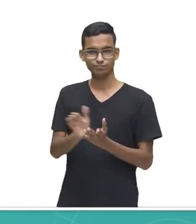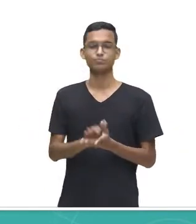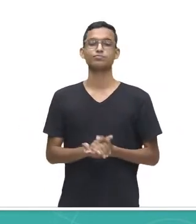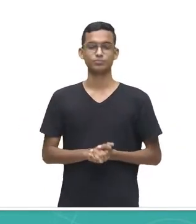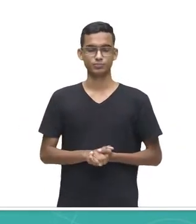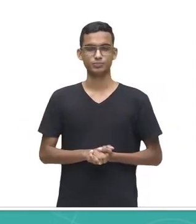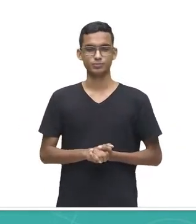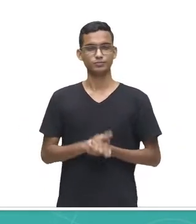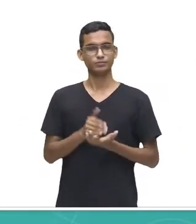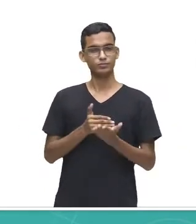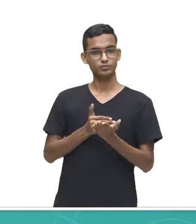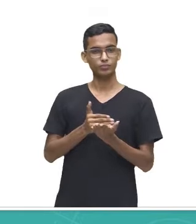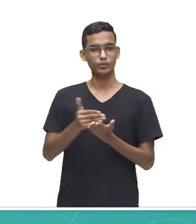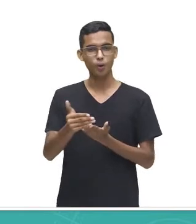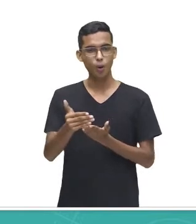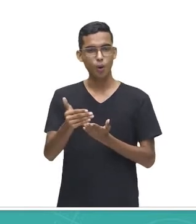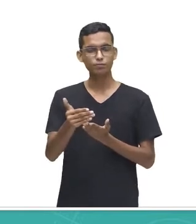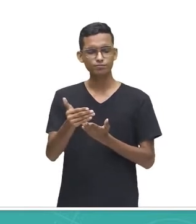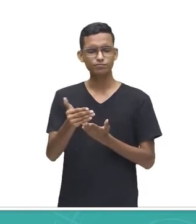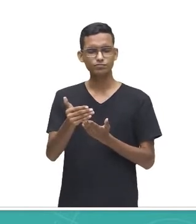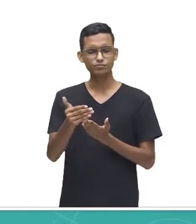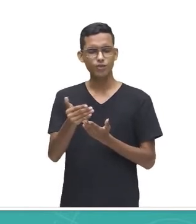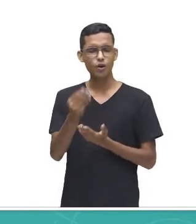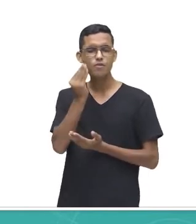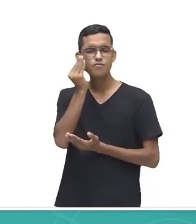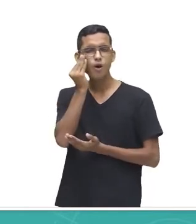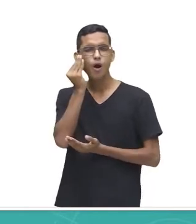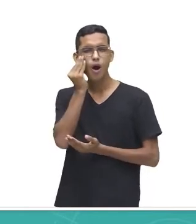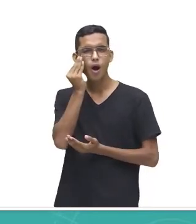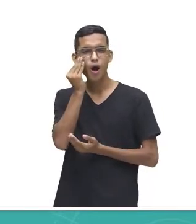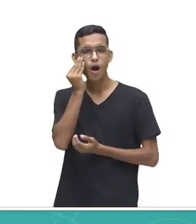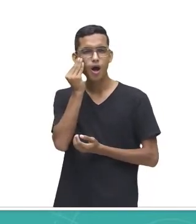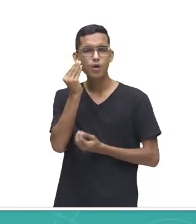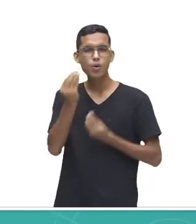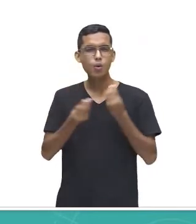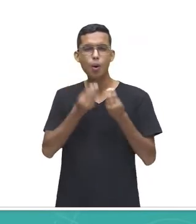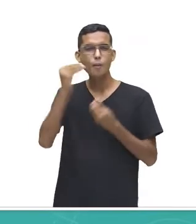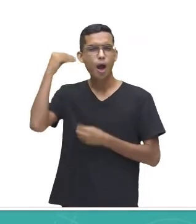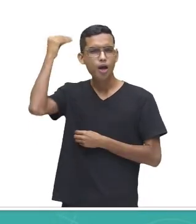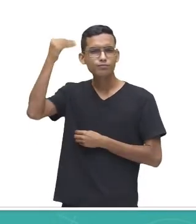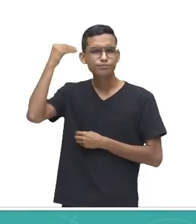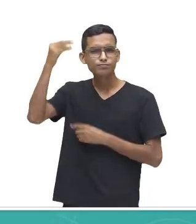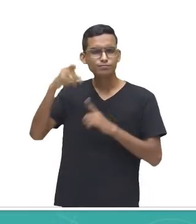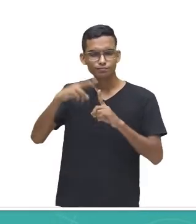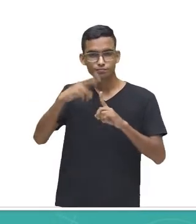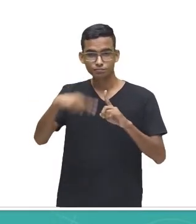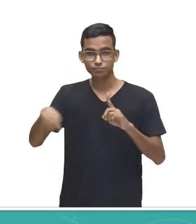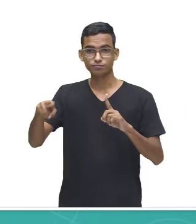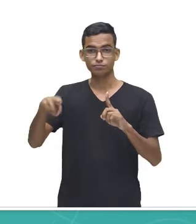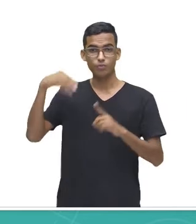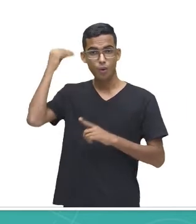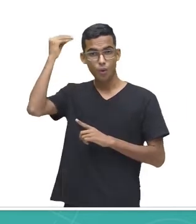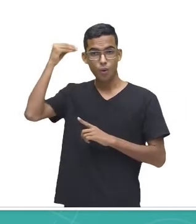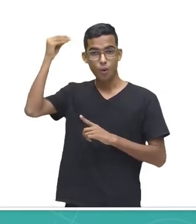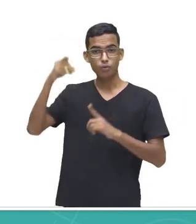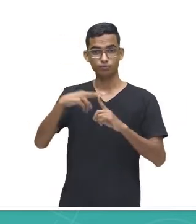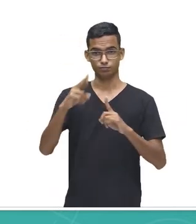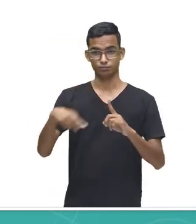começando, verificando como se dá a experiência religiosa. A experiência